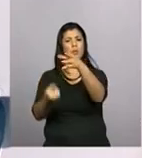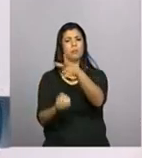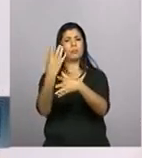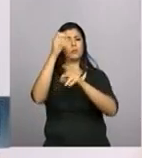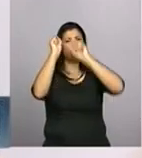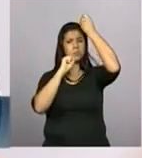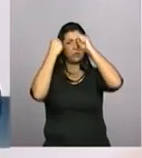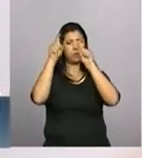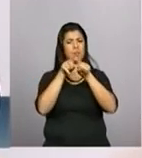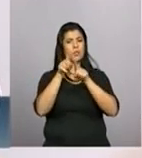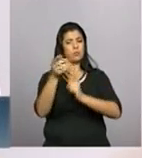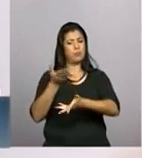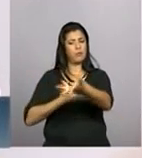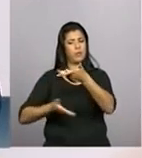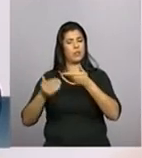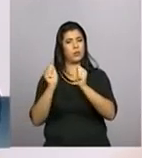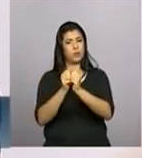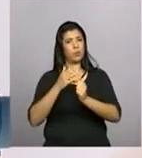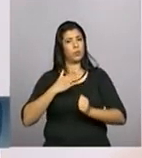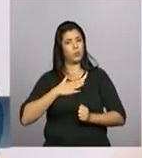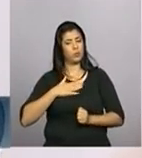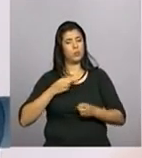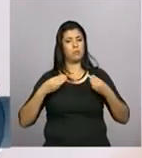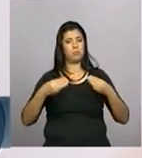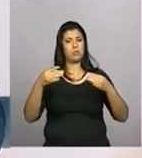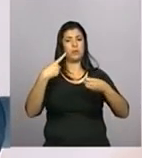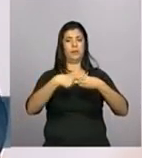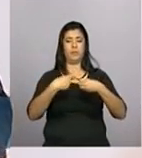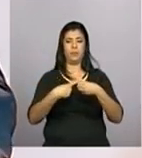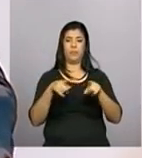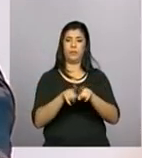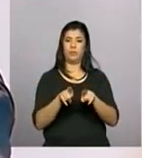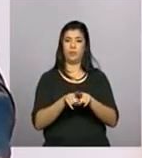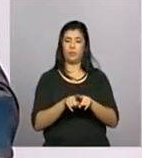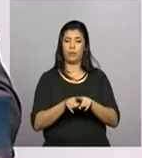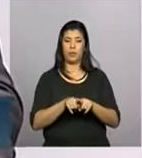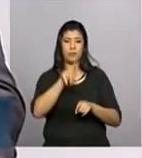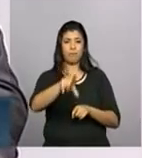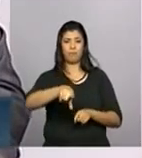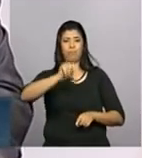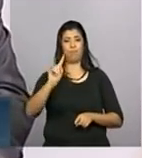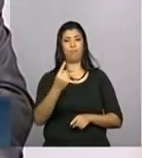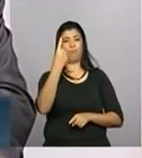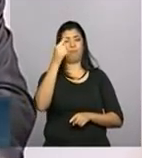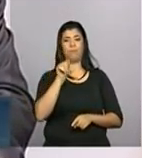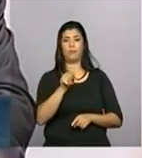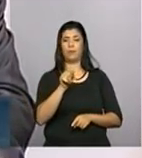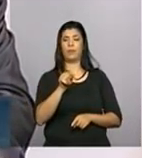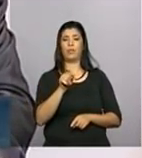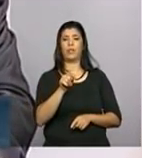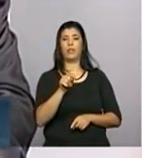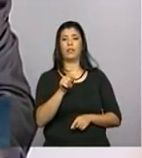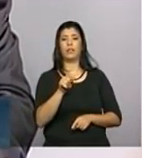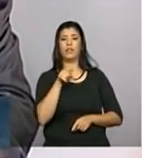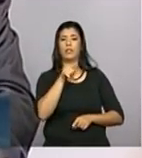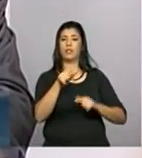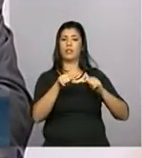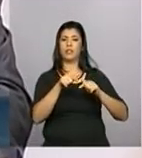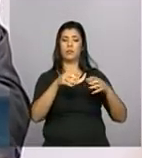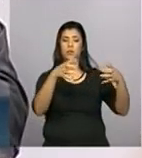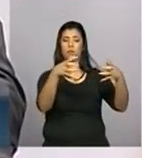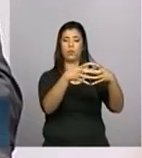se relacionaram com o Ministério das Cidades. Quero destacar que com esses